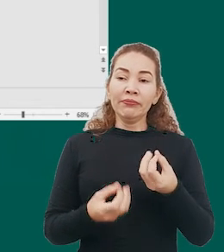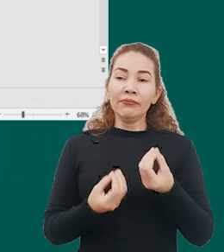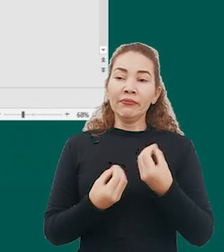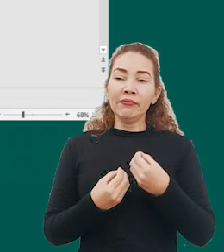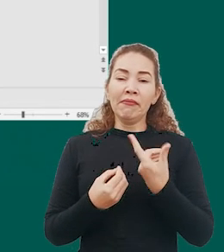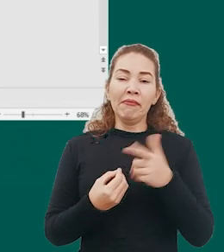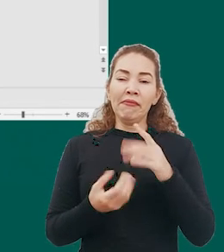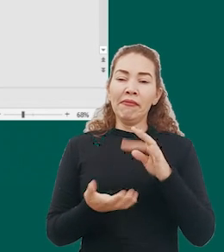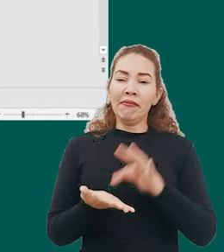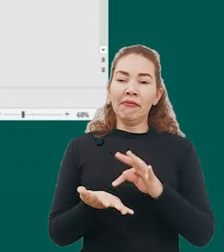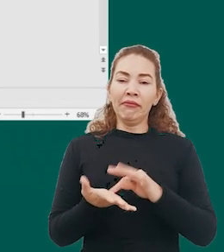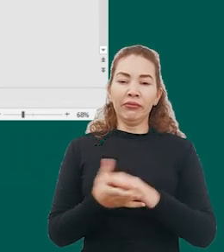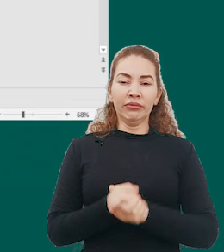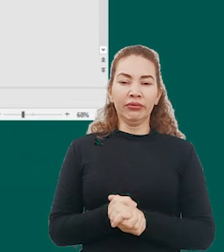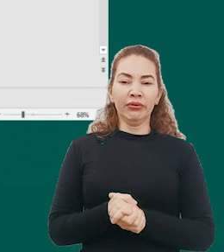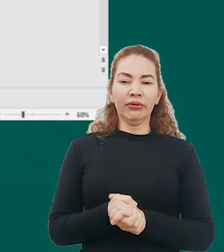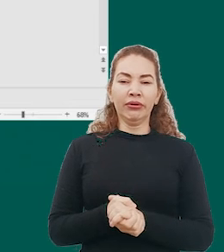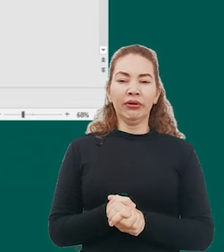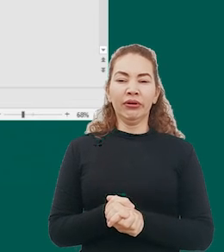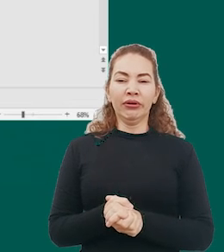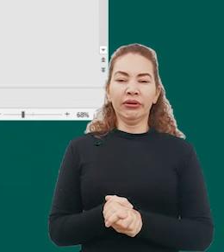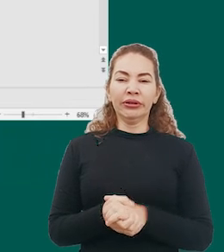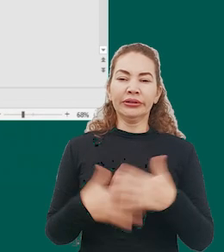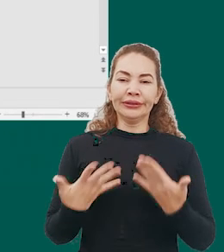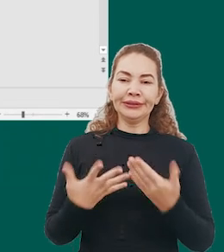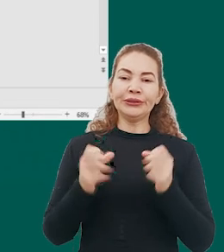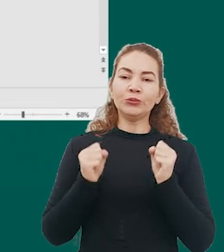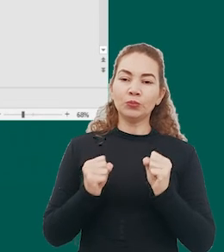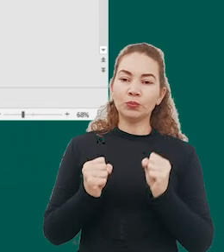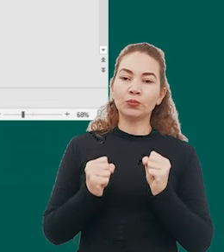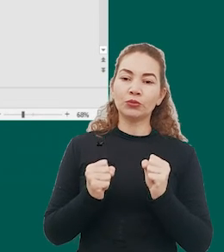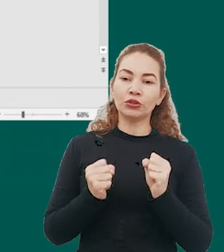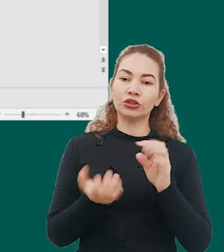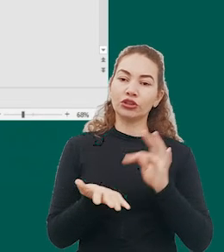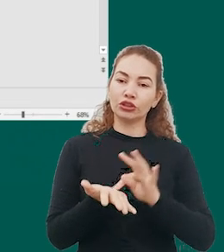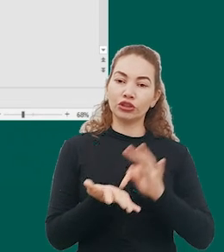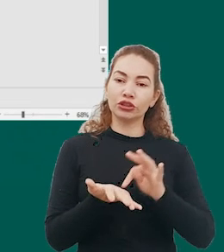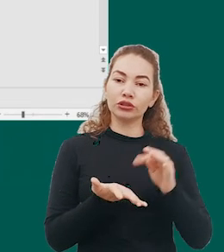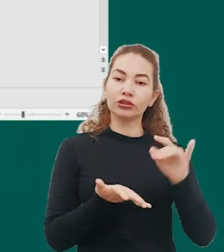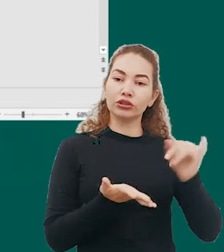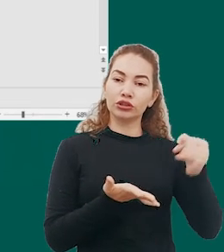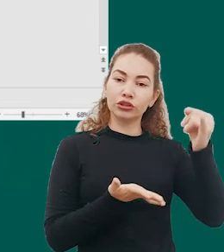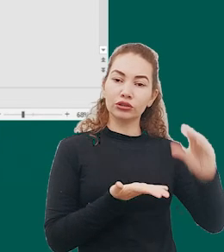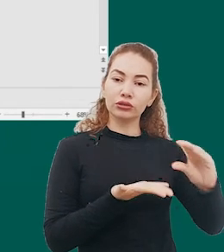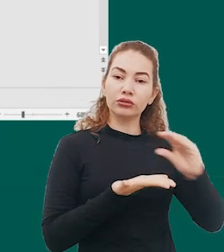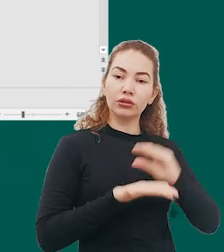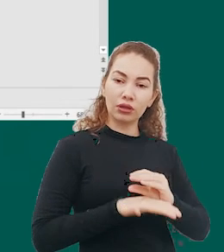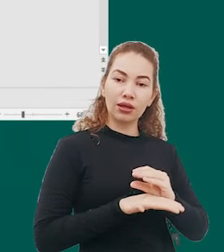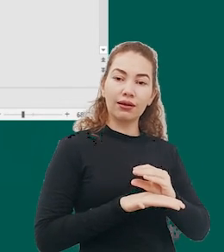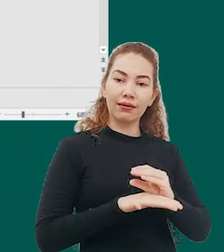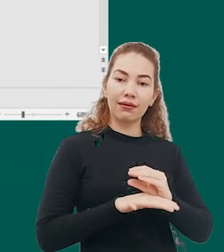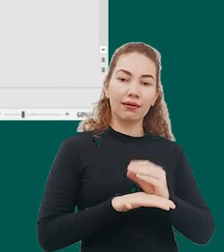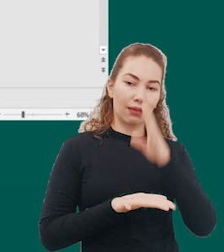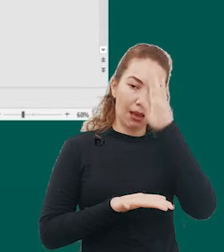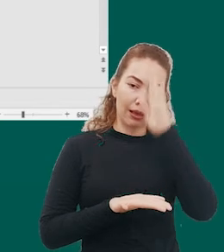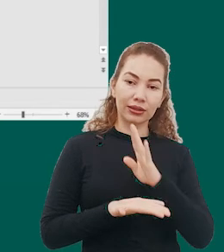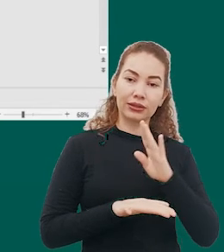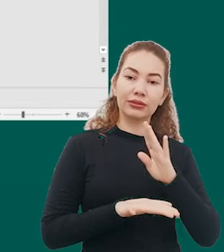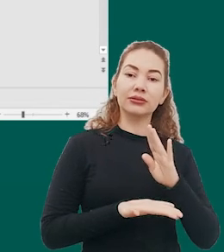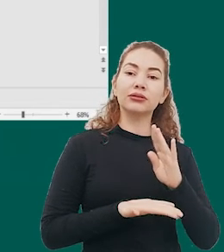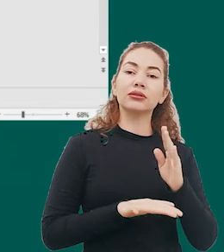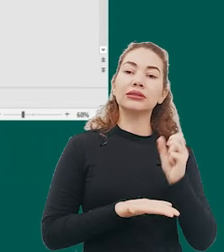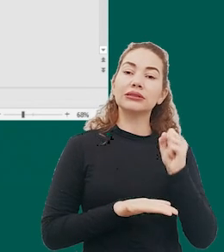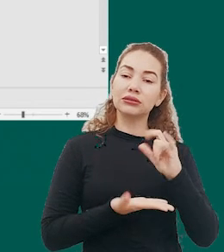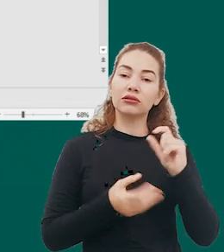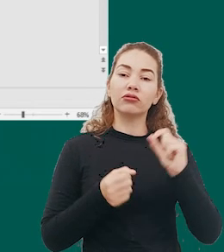ser tributável, certo? Então, nós podemos ter rendimentos recebidos, né, isentos, se